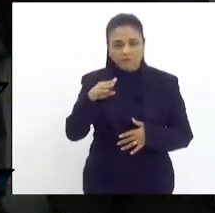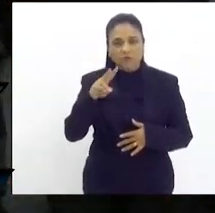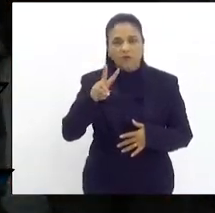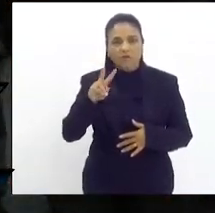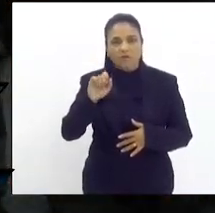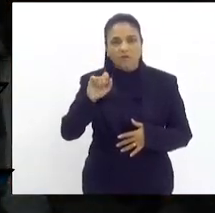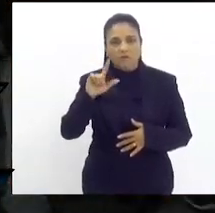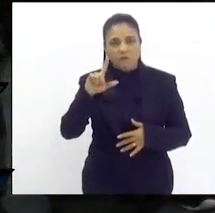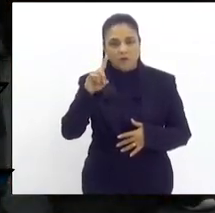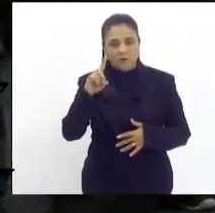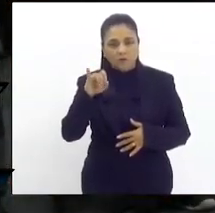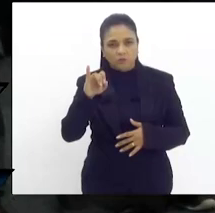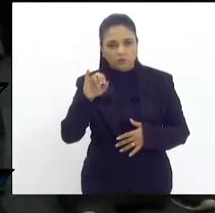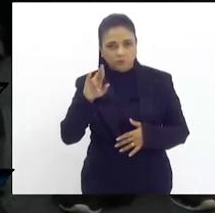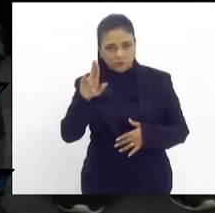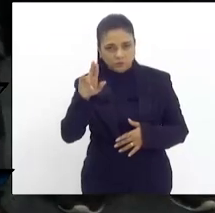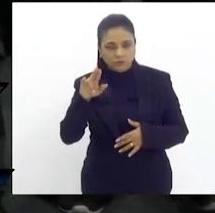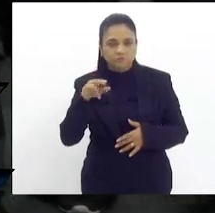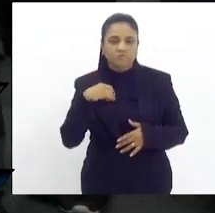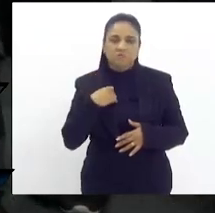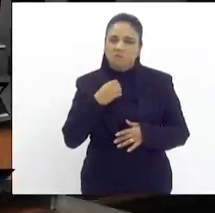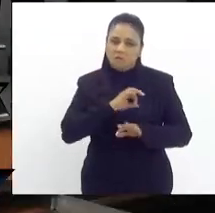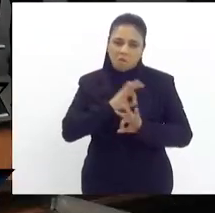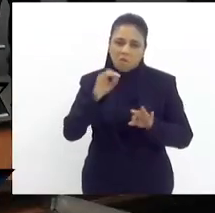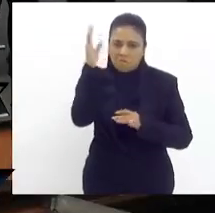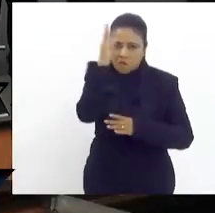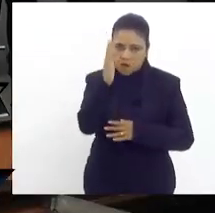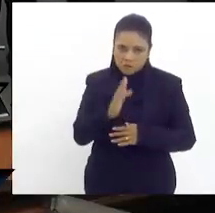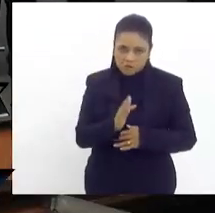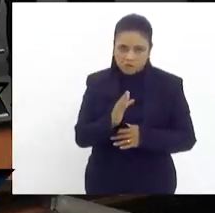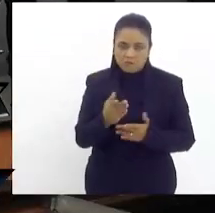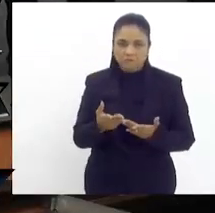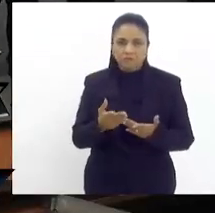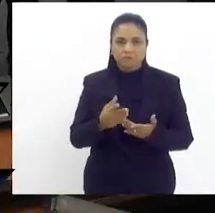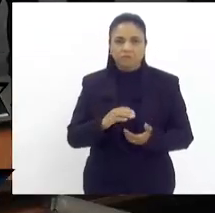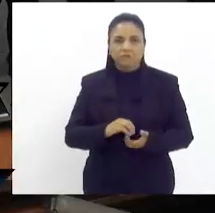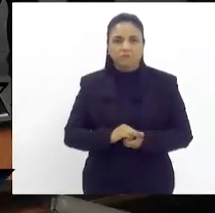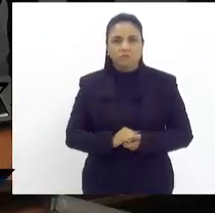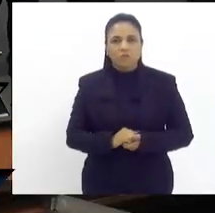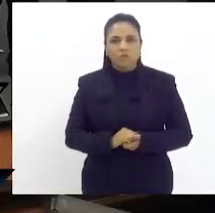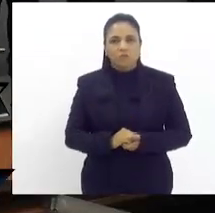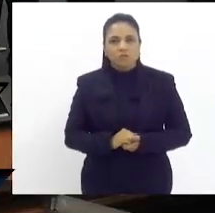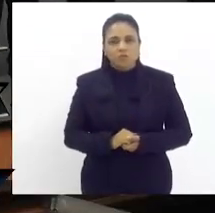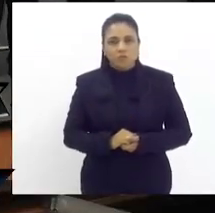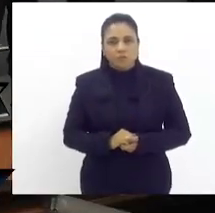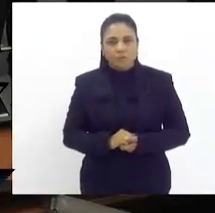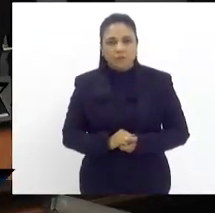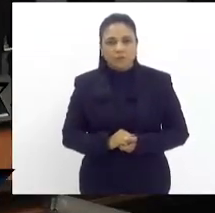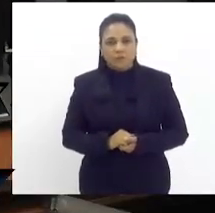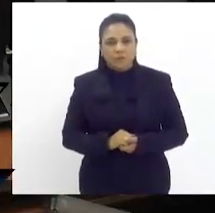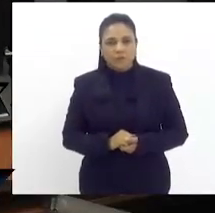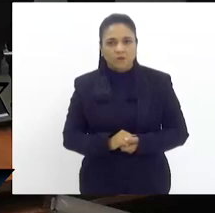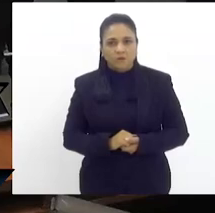Brasil então o nosso pedido de qual autoria também o Serafim